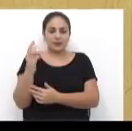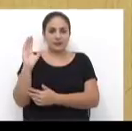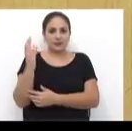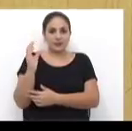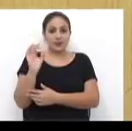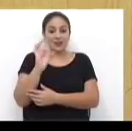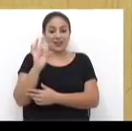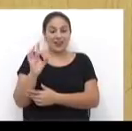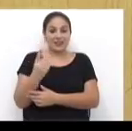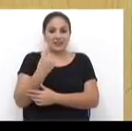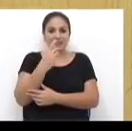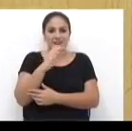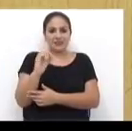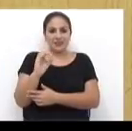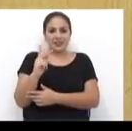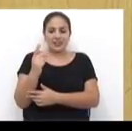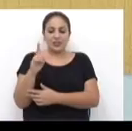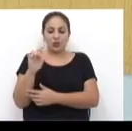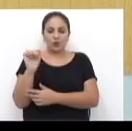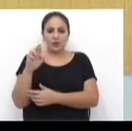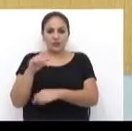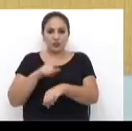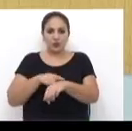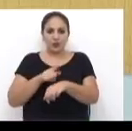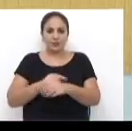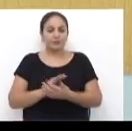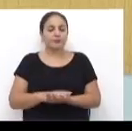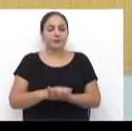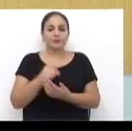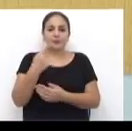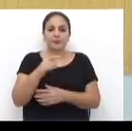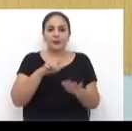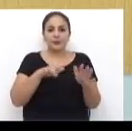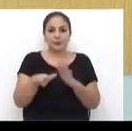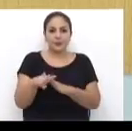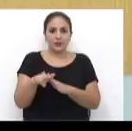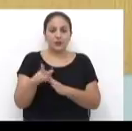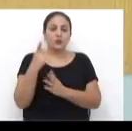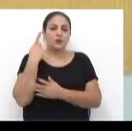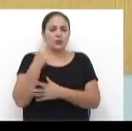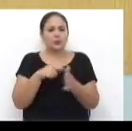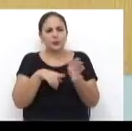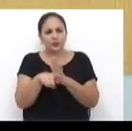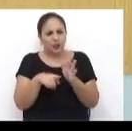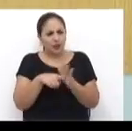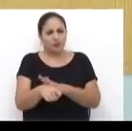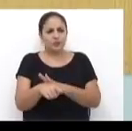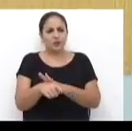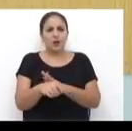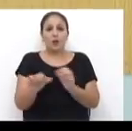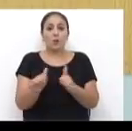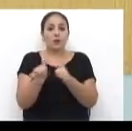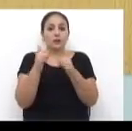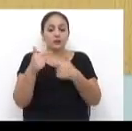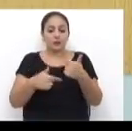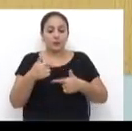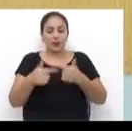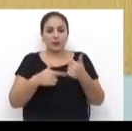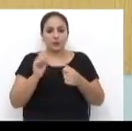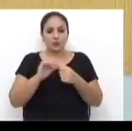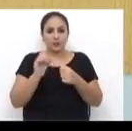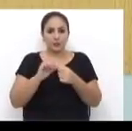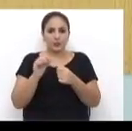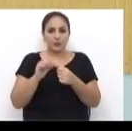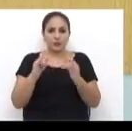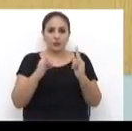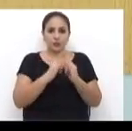4,53 por cada 100 kWh. Nesta semana, os vereadores questionaram a qualidade do serviço prestado pelo Instituto